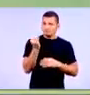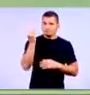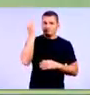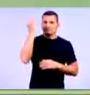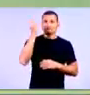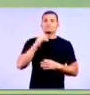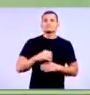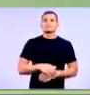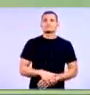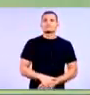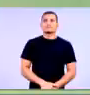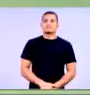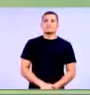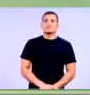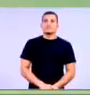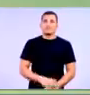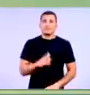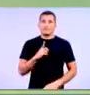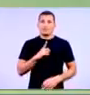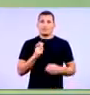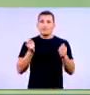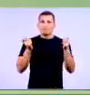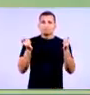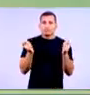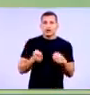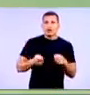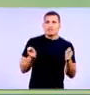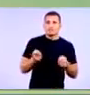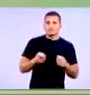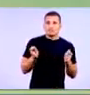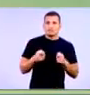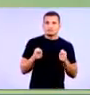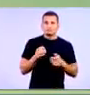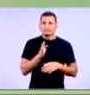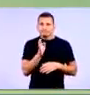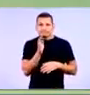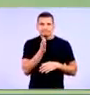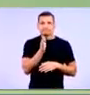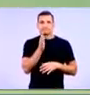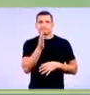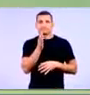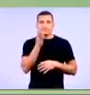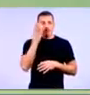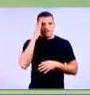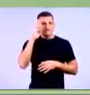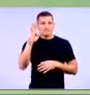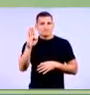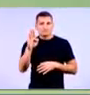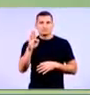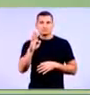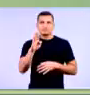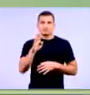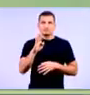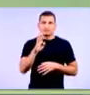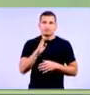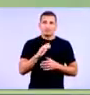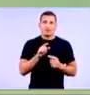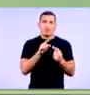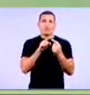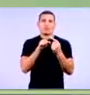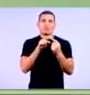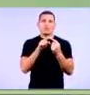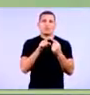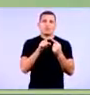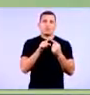importante, e além da capacidade de guiar-se por princípios que concordem com a